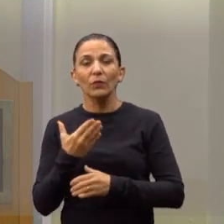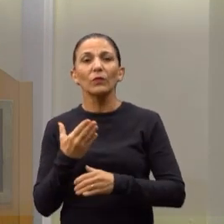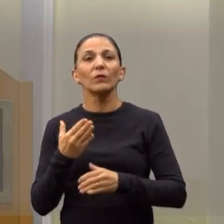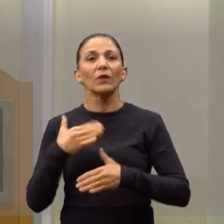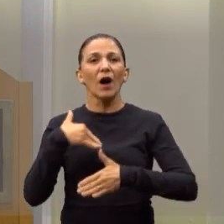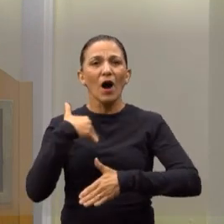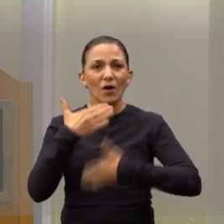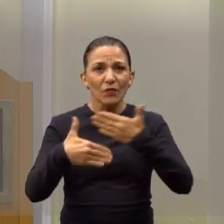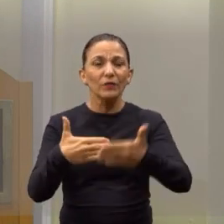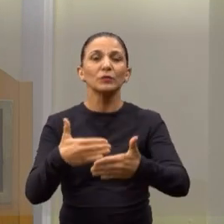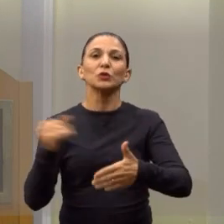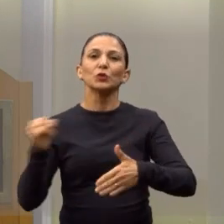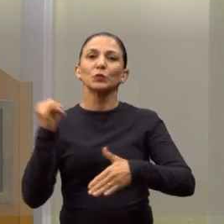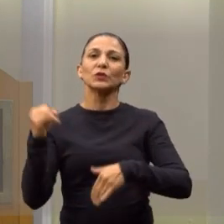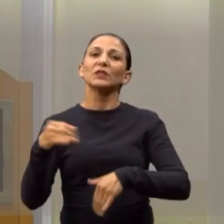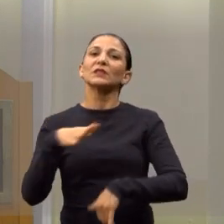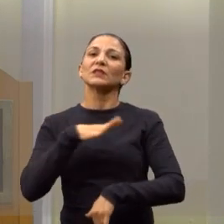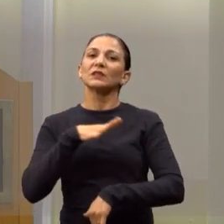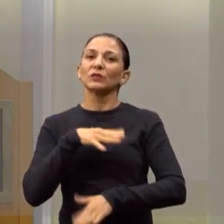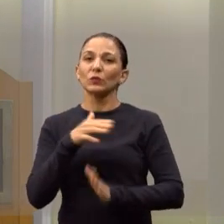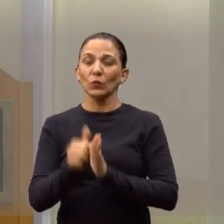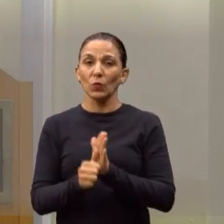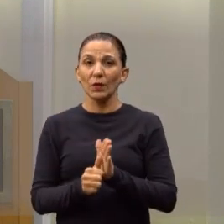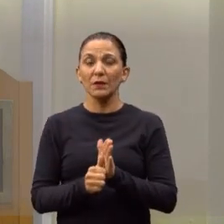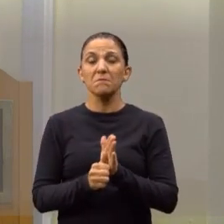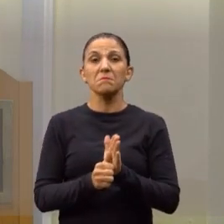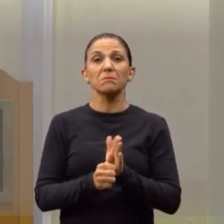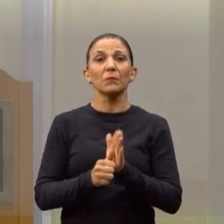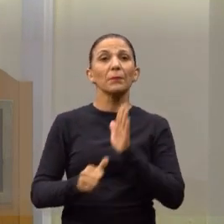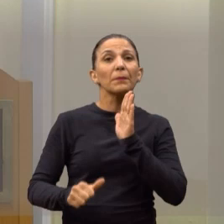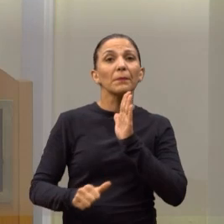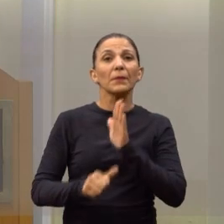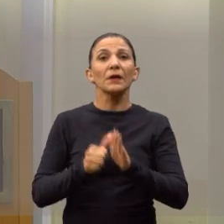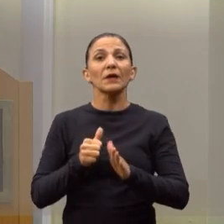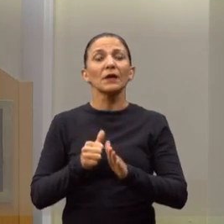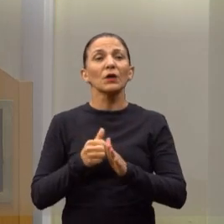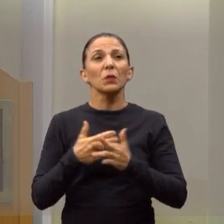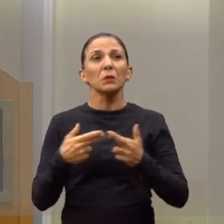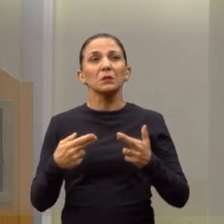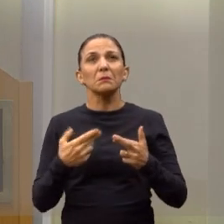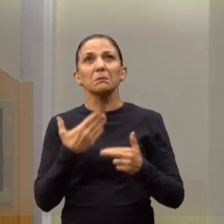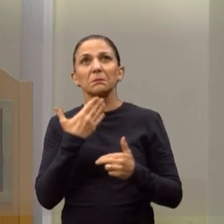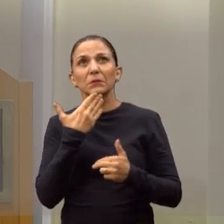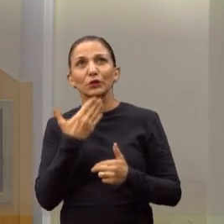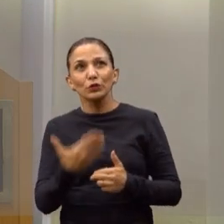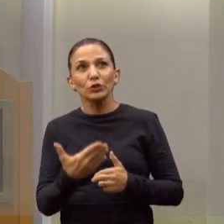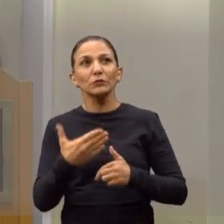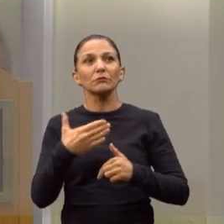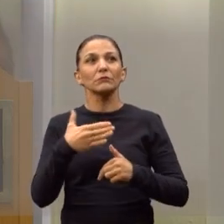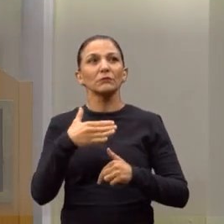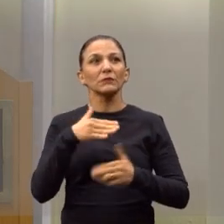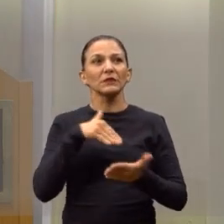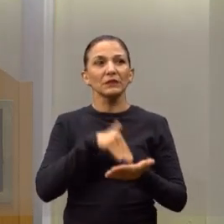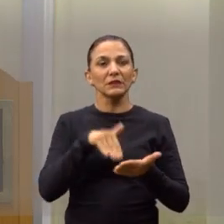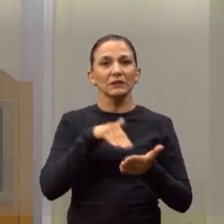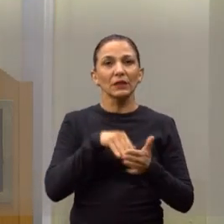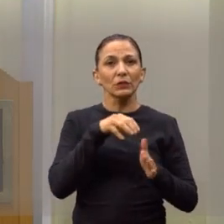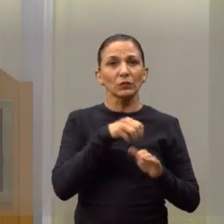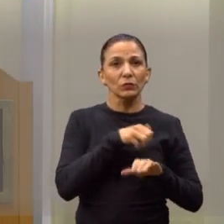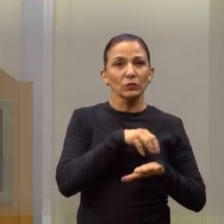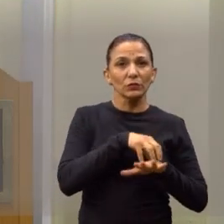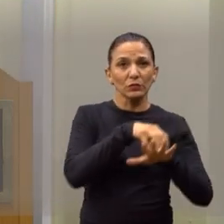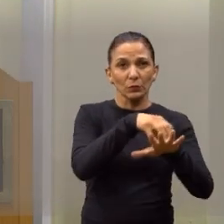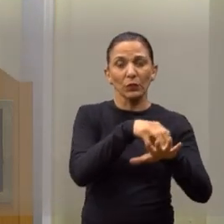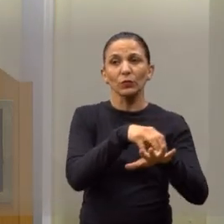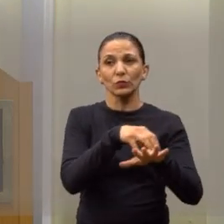cidade. Foi uma das primeiras reivindicações que o nosso mandato levou para o Nilson, à época, que foi a possibilidade do usuário do